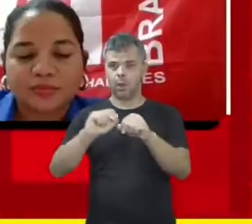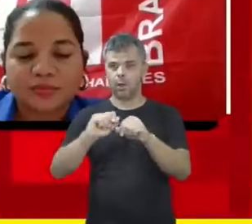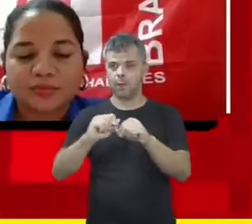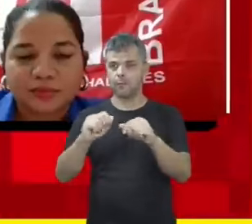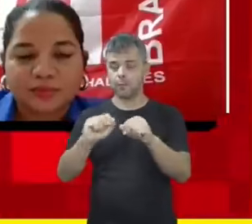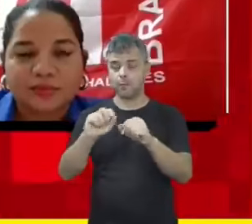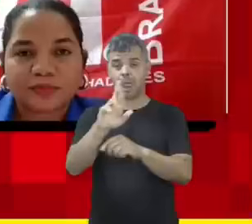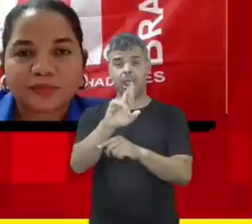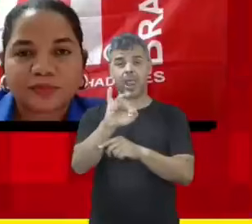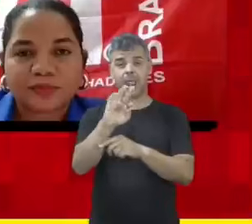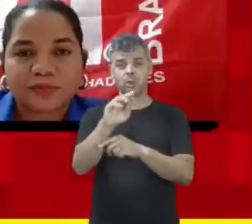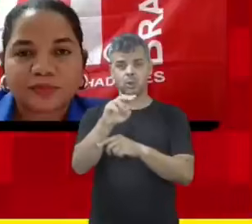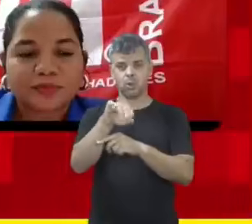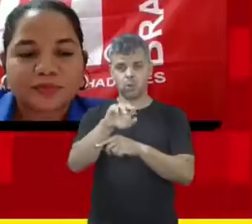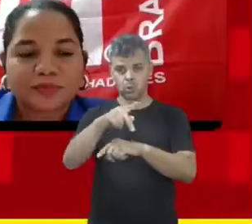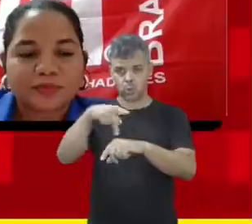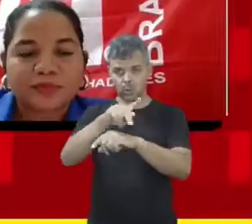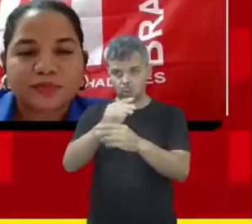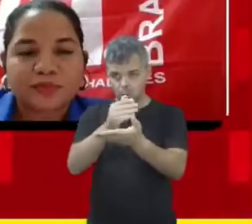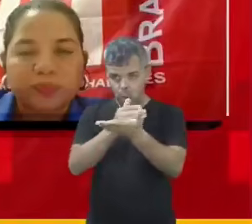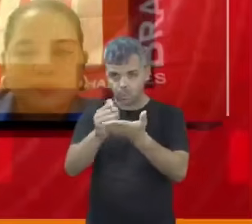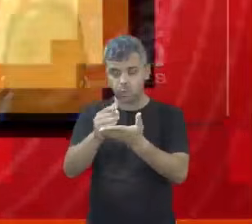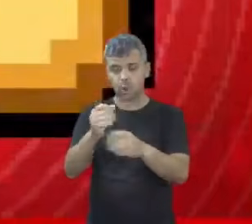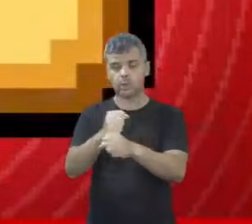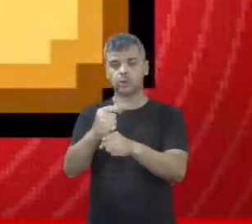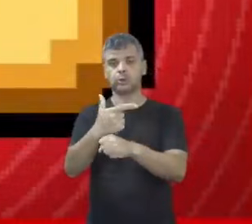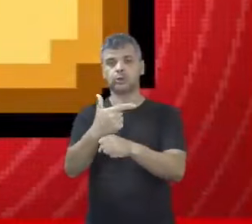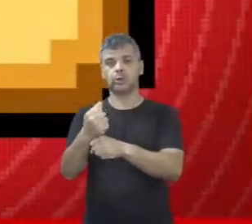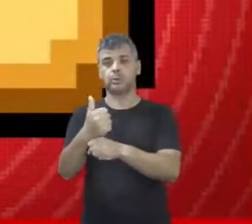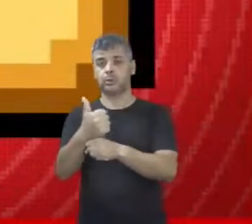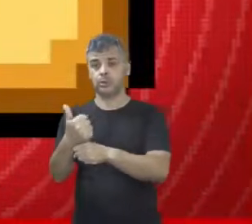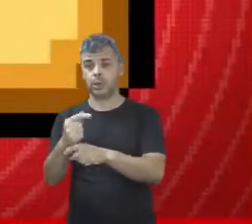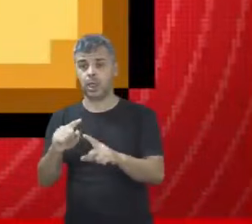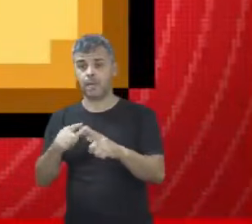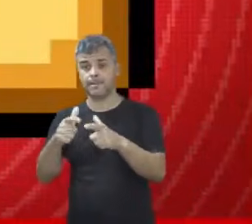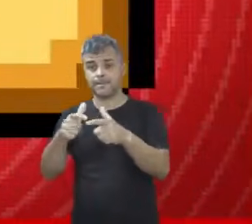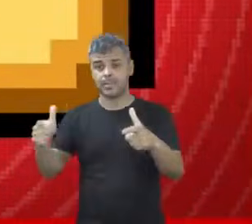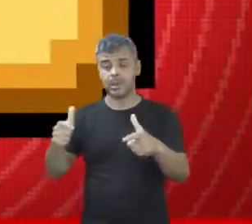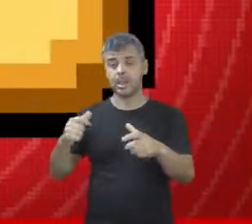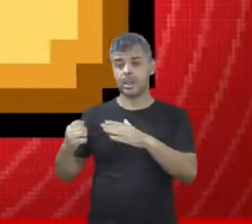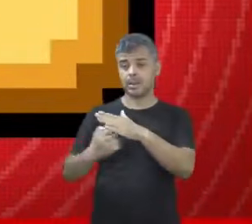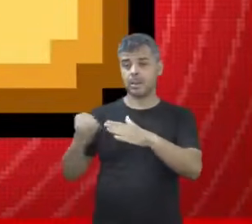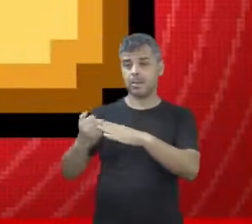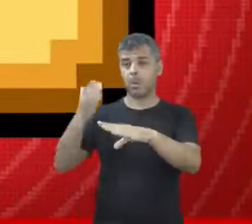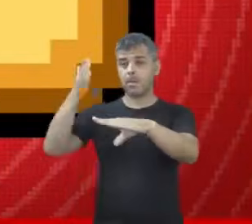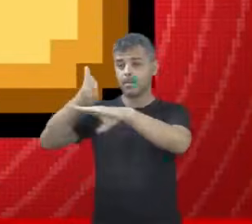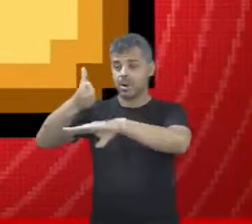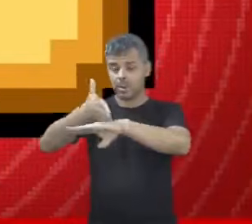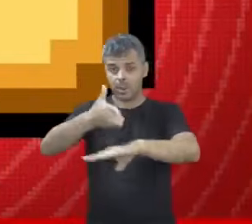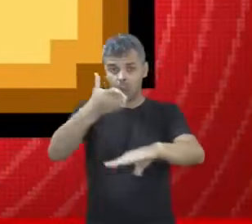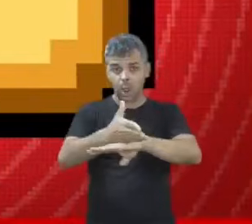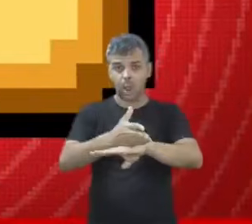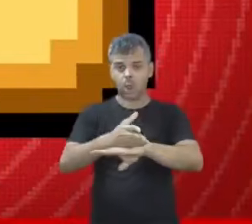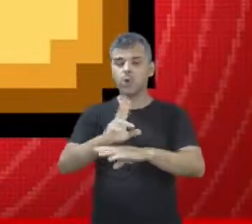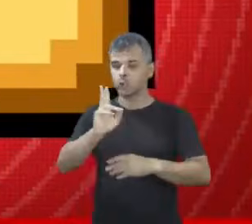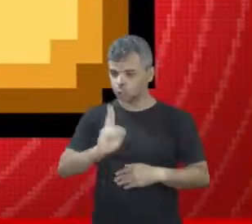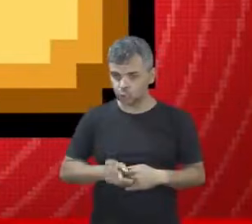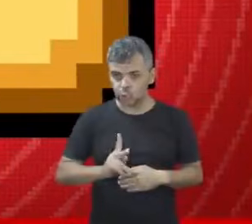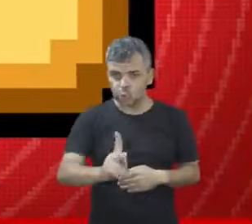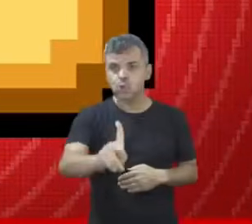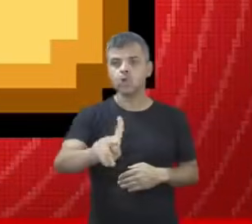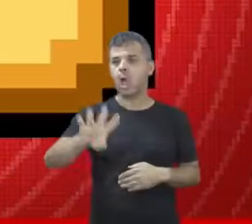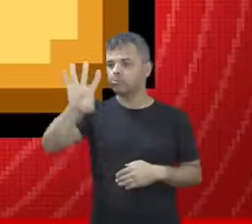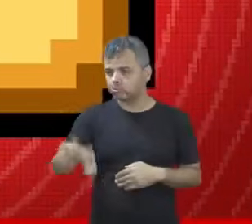O Reino Unido realizou um teste piloto em 2021 e a maioria das empresas participantes decidiu manter a